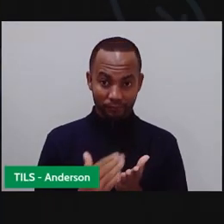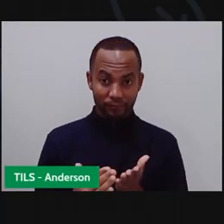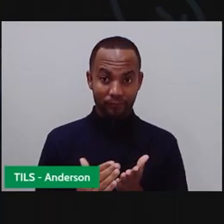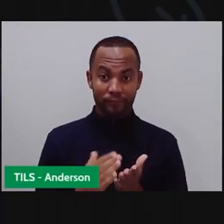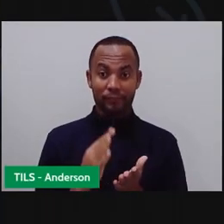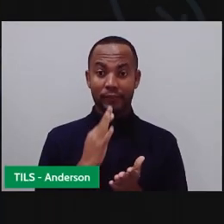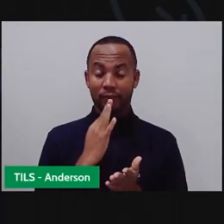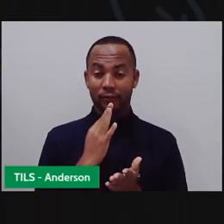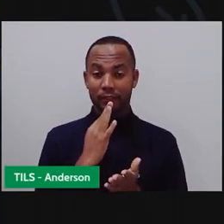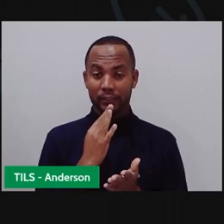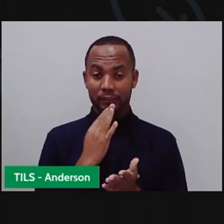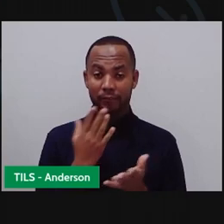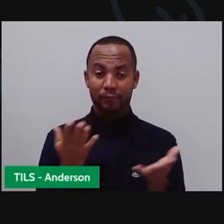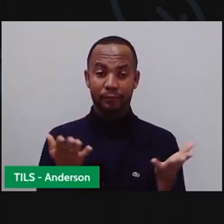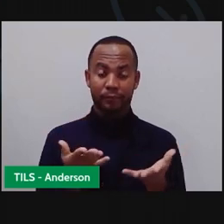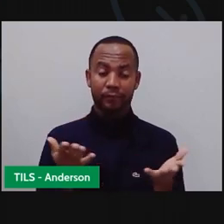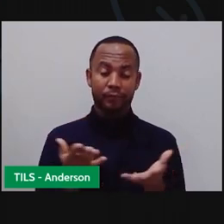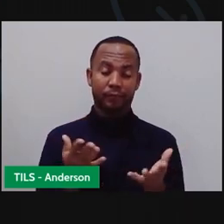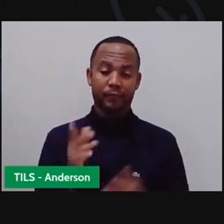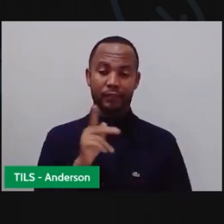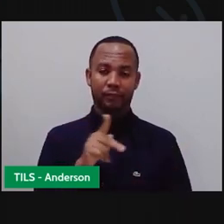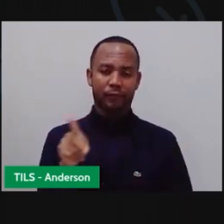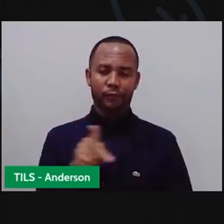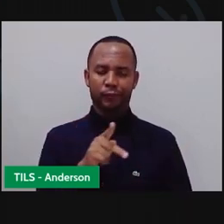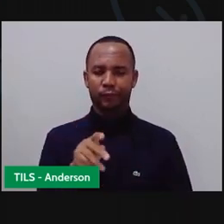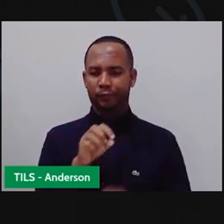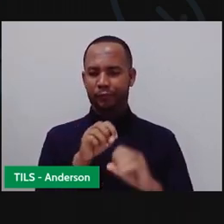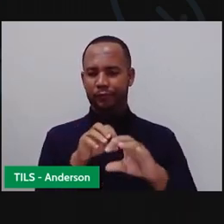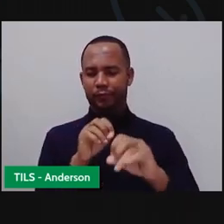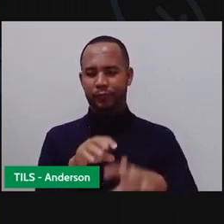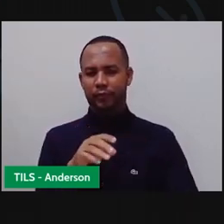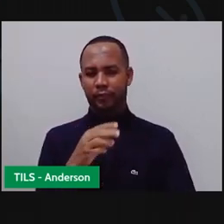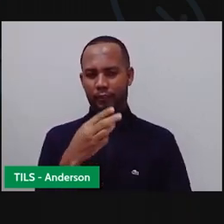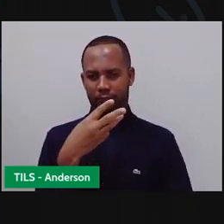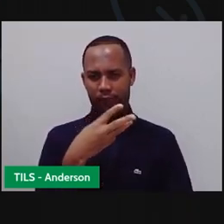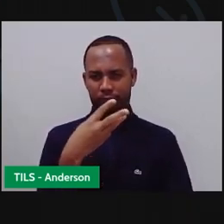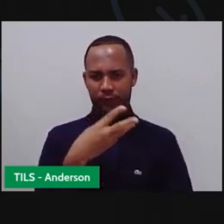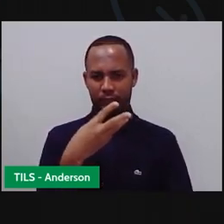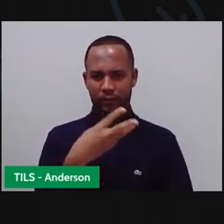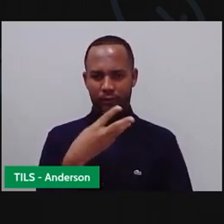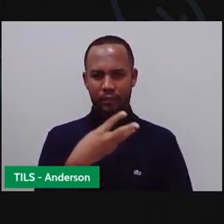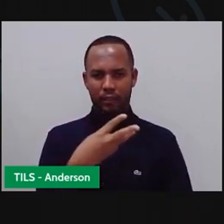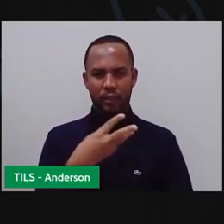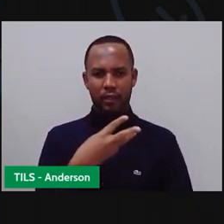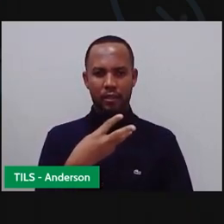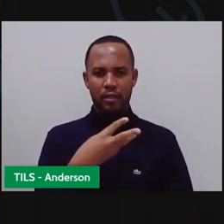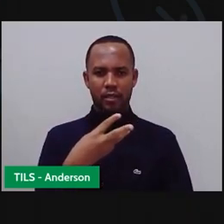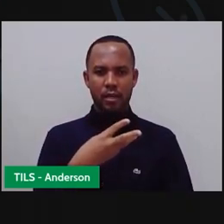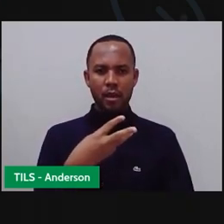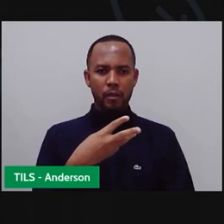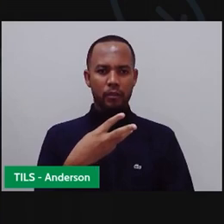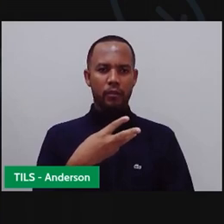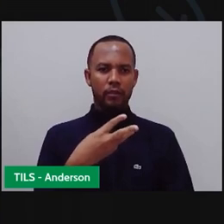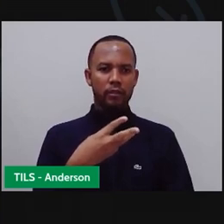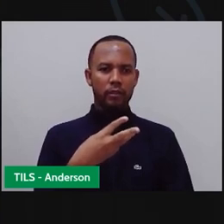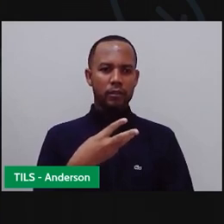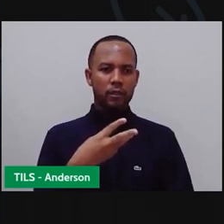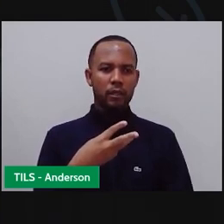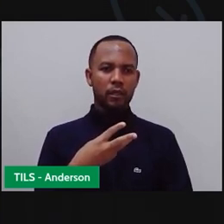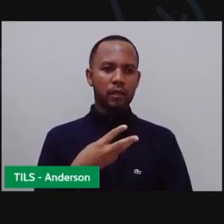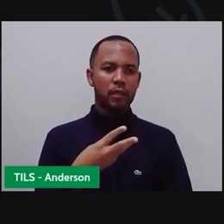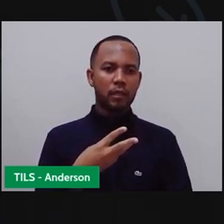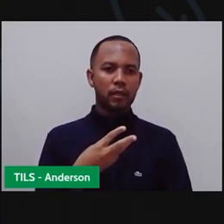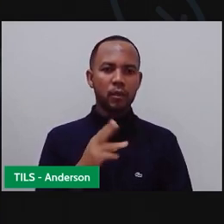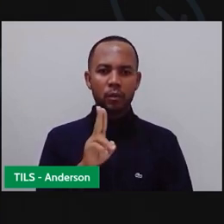com vocês que hoje a prova ensinar né três maneiras de vocês conseguirem aí é